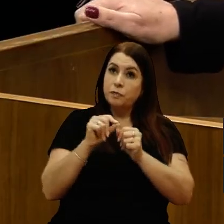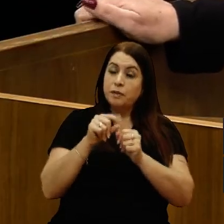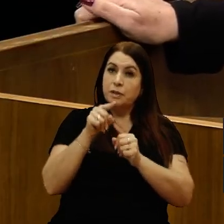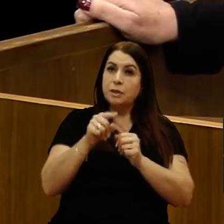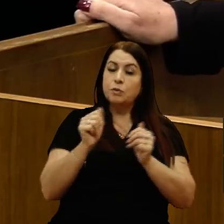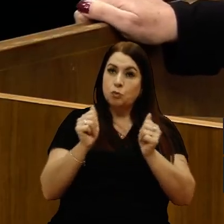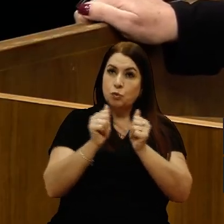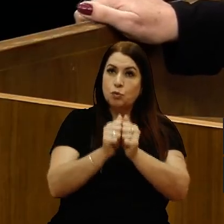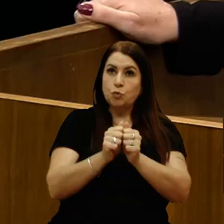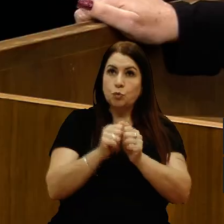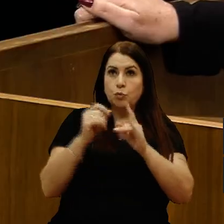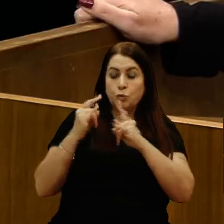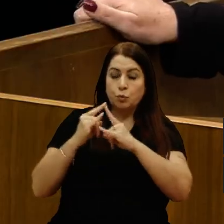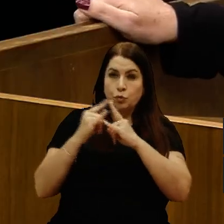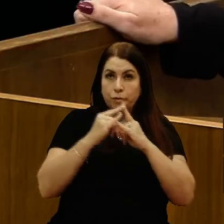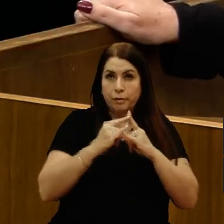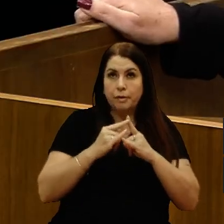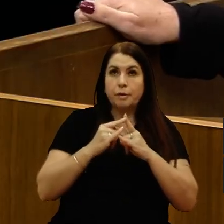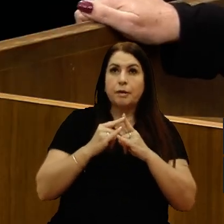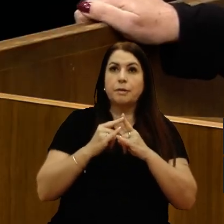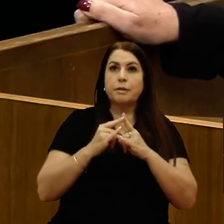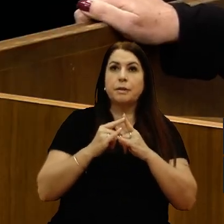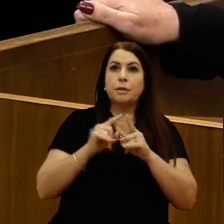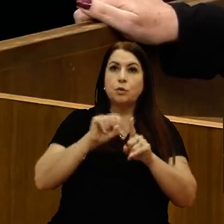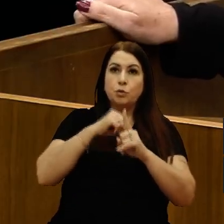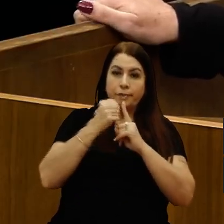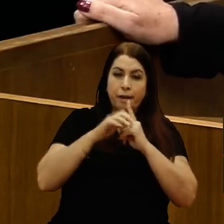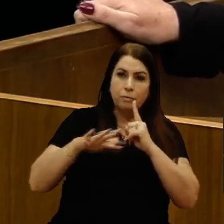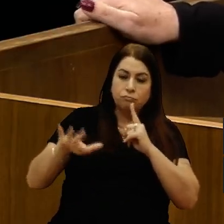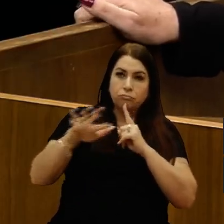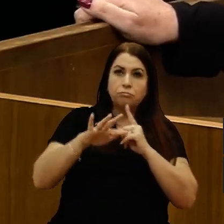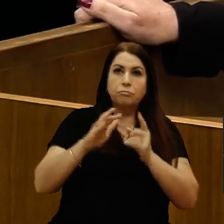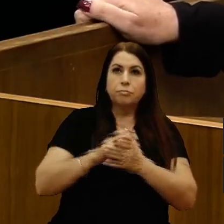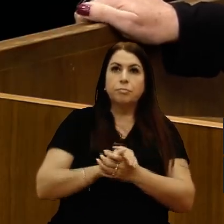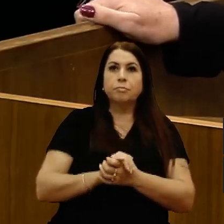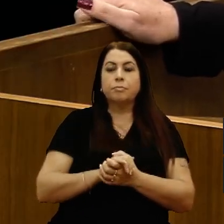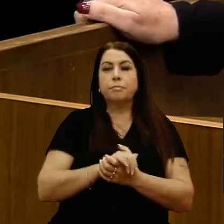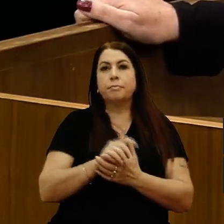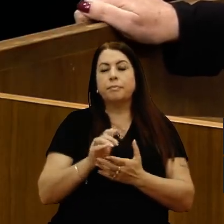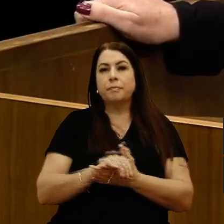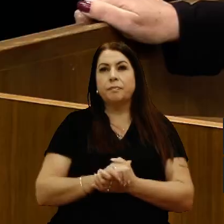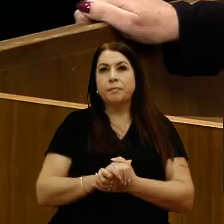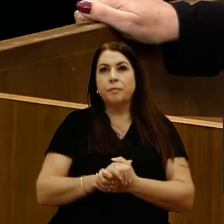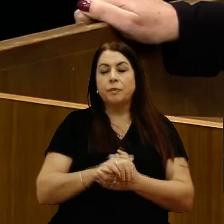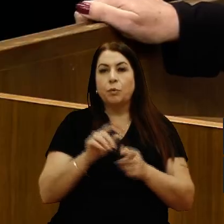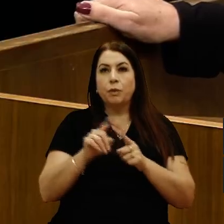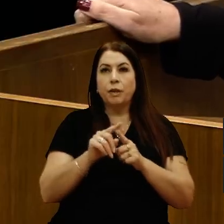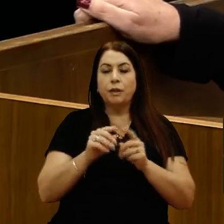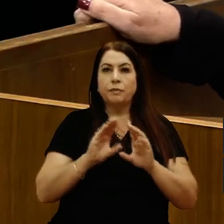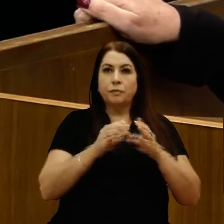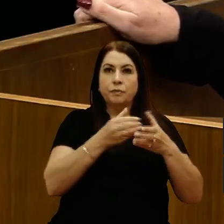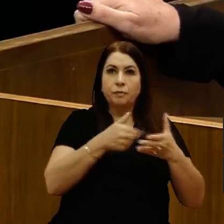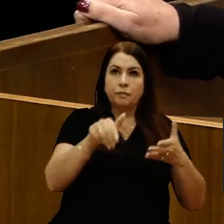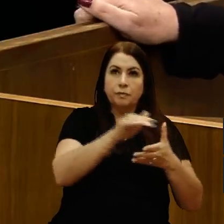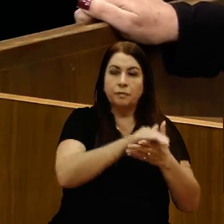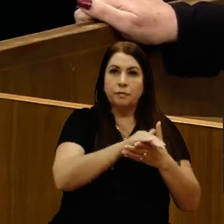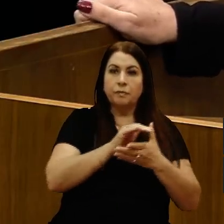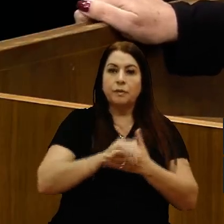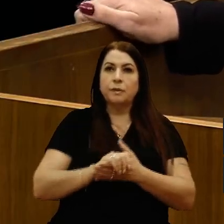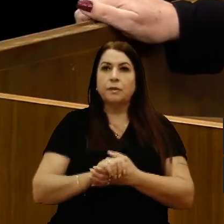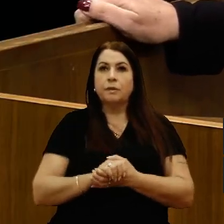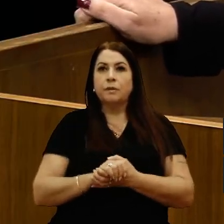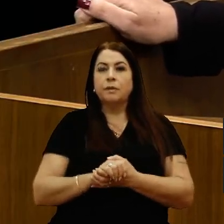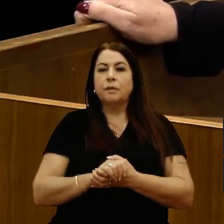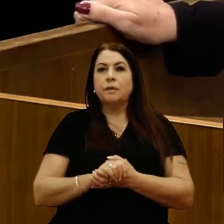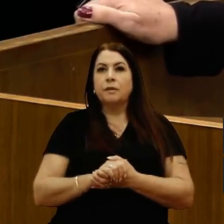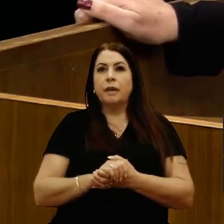isso junto com entidades da sociedade civil, mas a Câmara, através da Frente Parlamentar, está